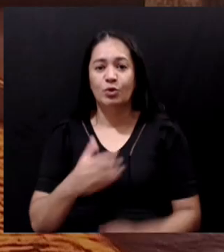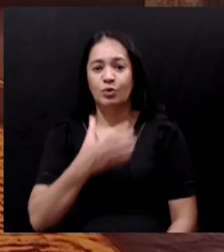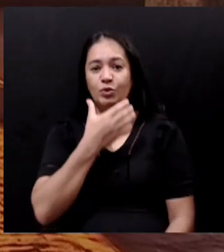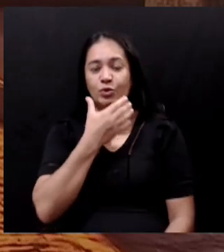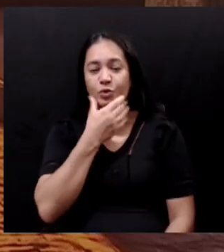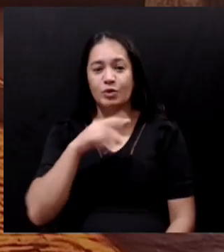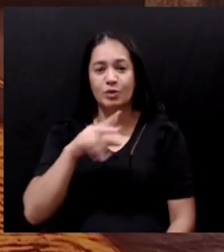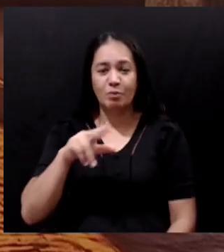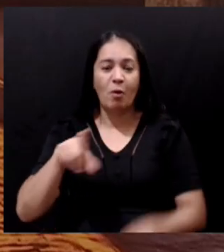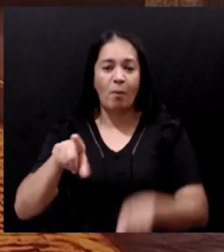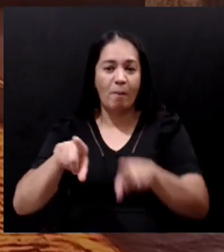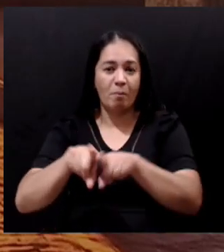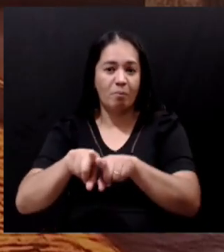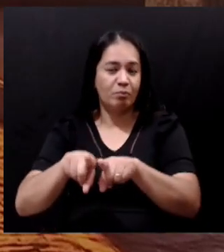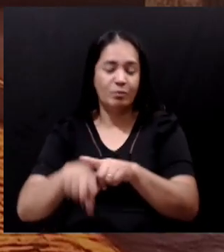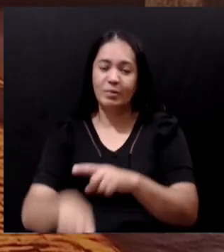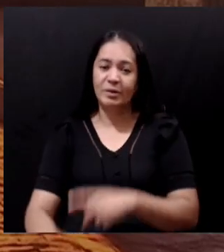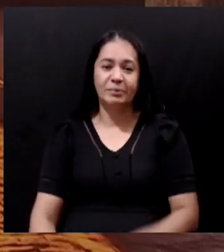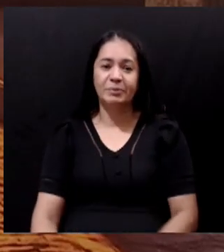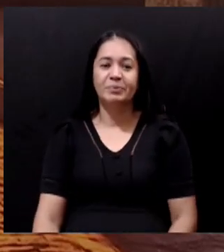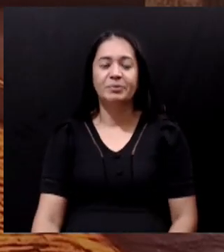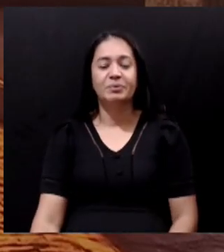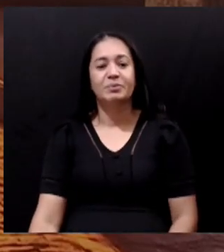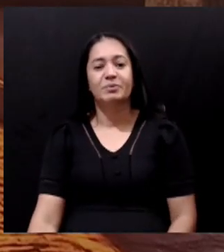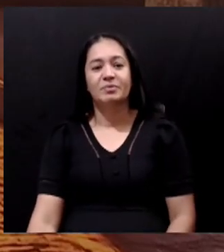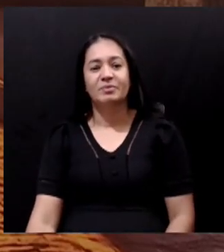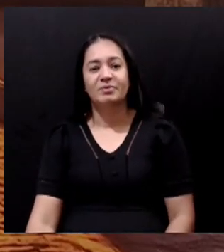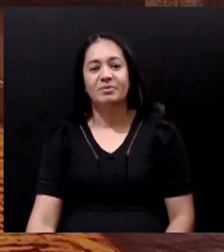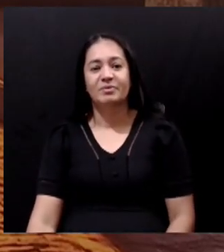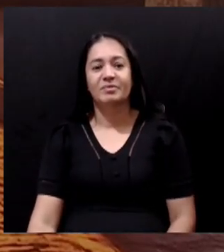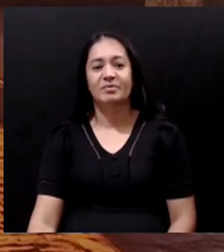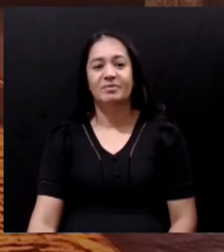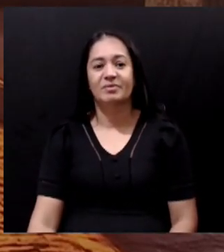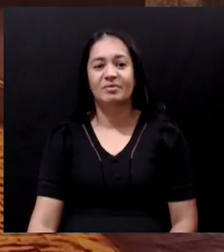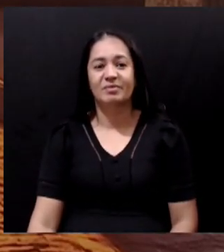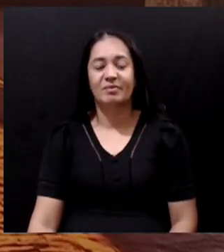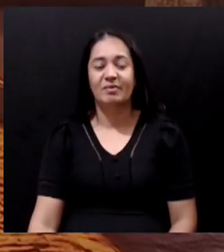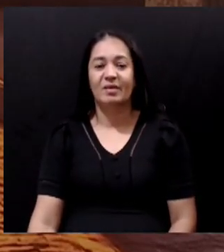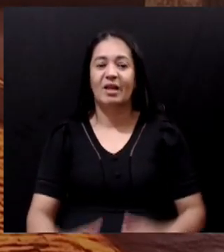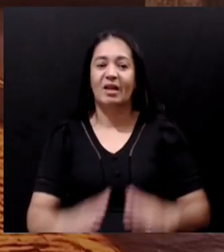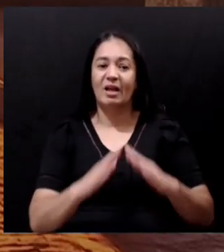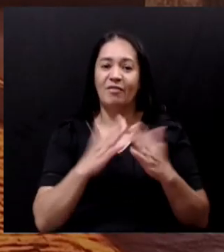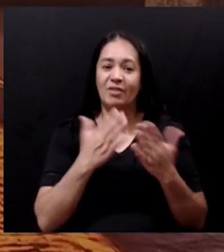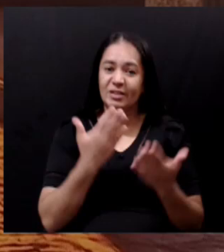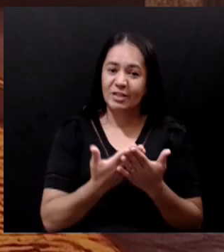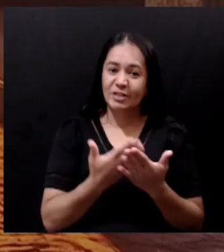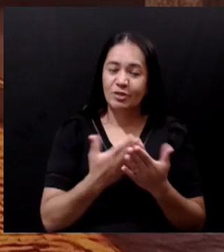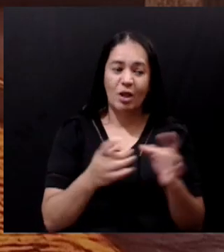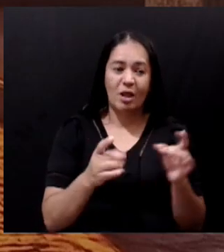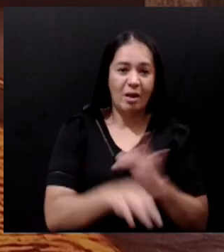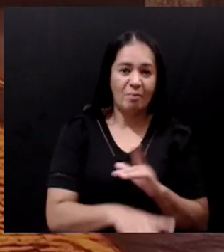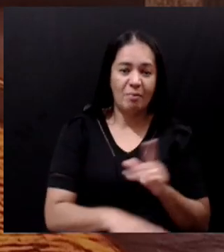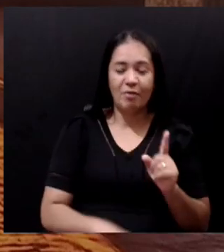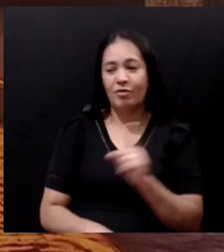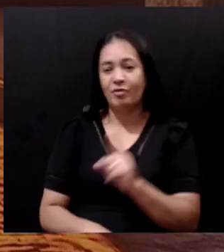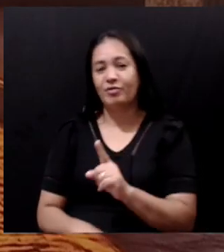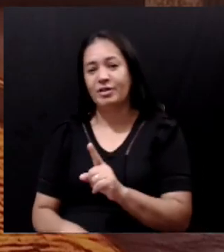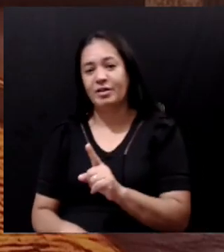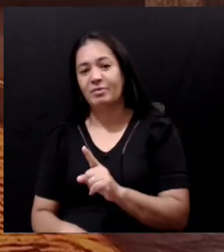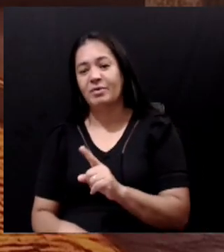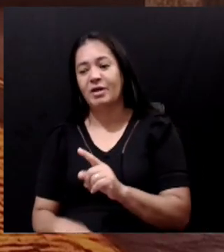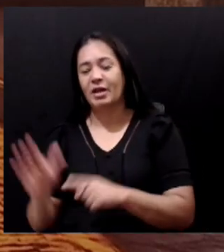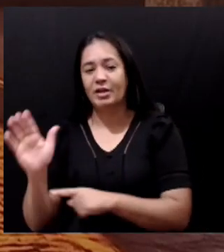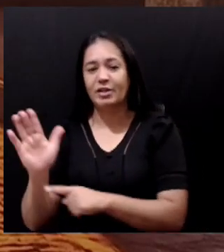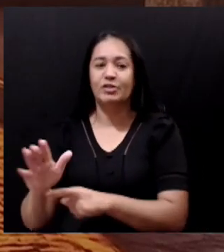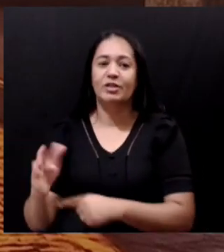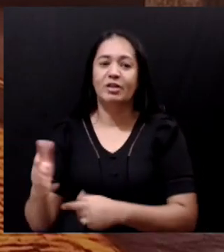né? Ia para a escola num período, no outro ficava aqui ajudando. Isso. A gente revezava, né? Um irmão ficava